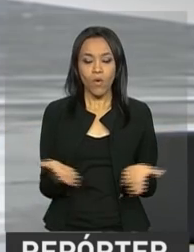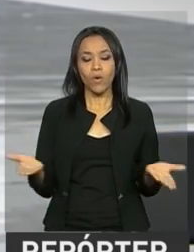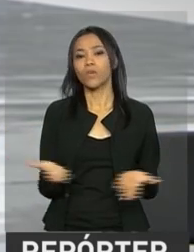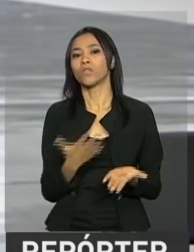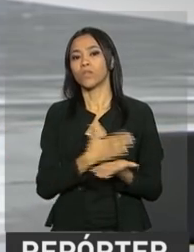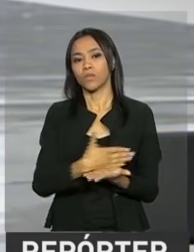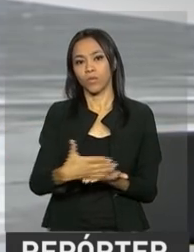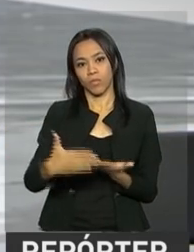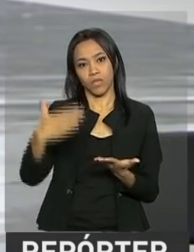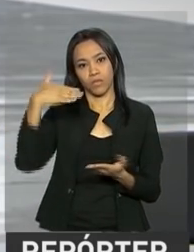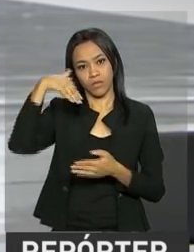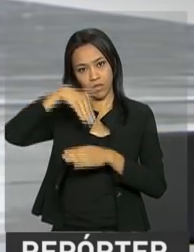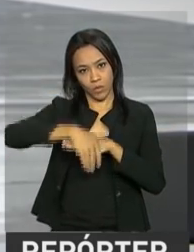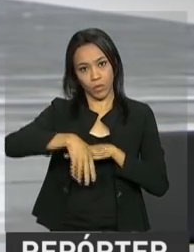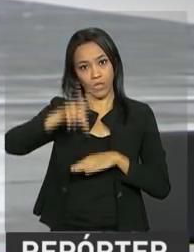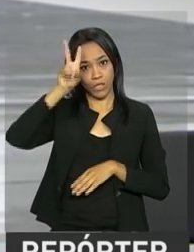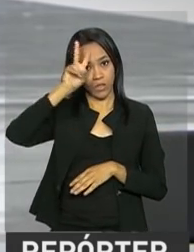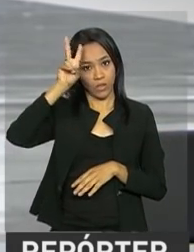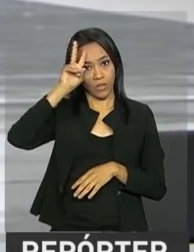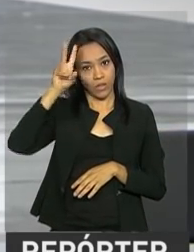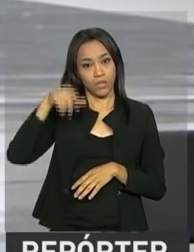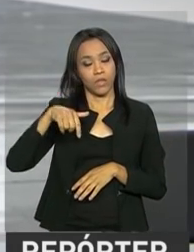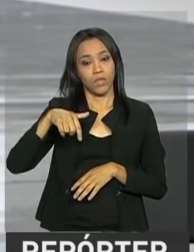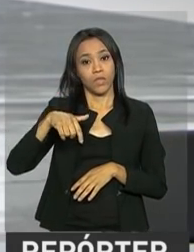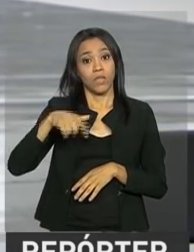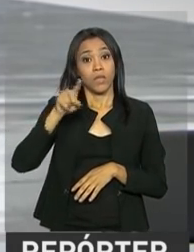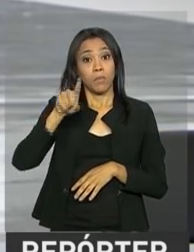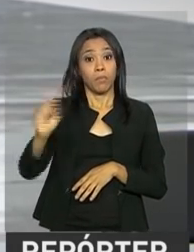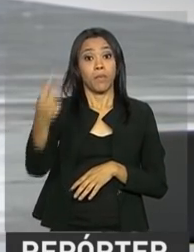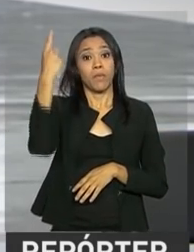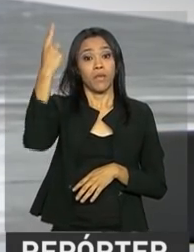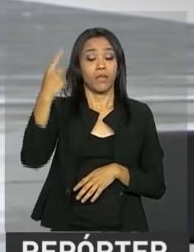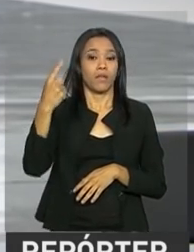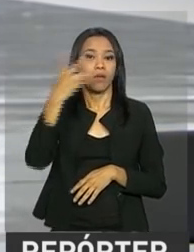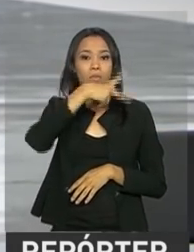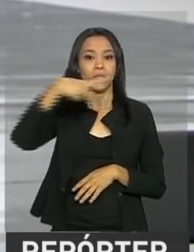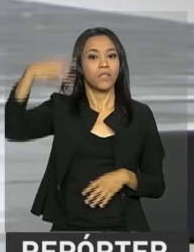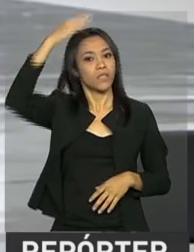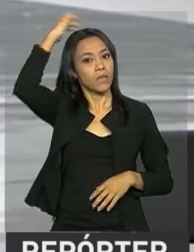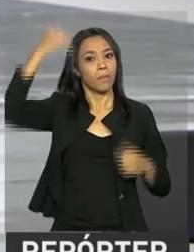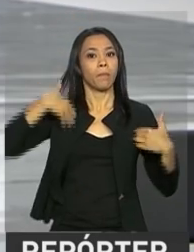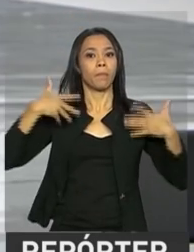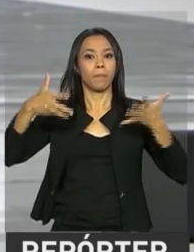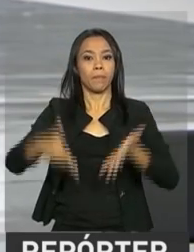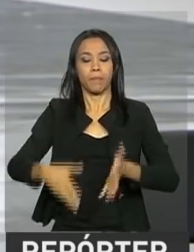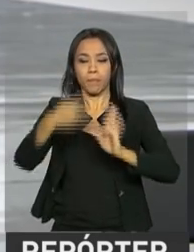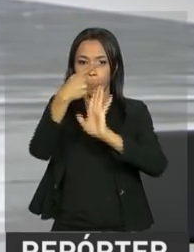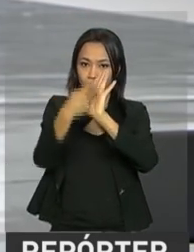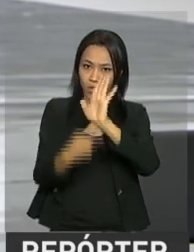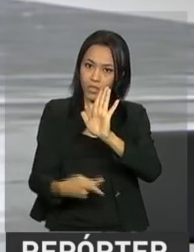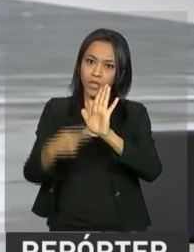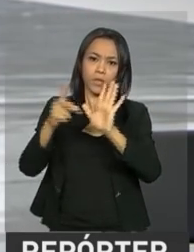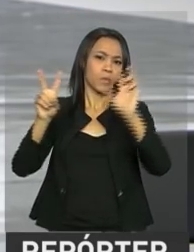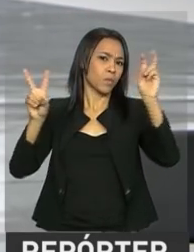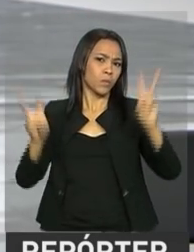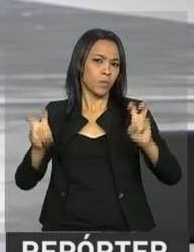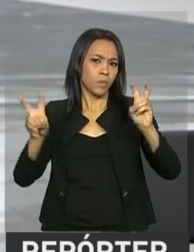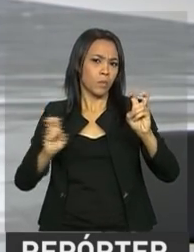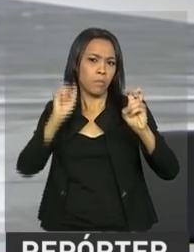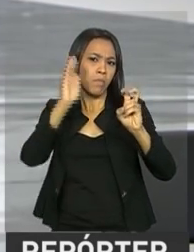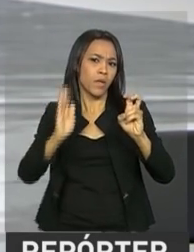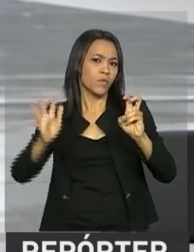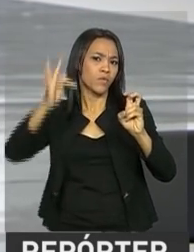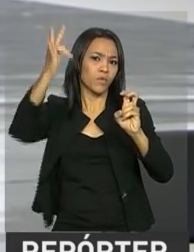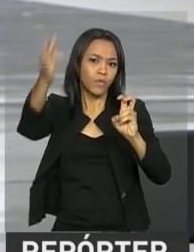dessa segunda-feira, o presidente Michel Temer participa da primeira edição em Brasília do projeto Brasil Futuro, um